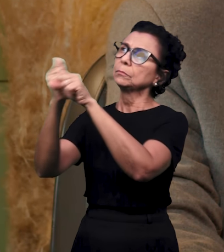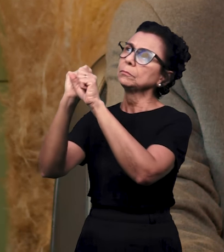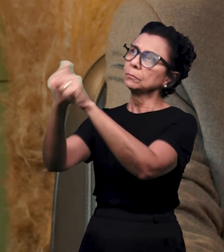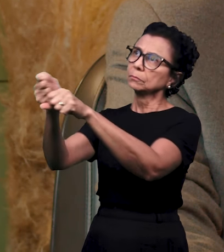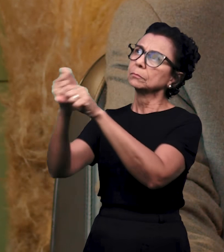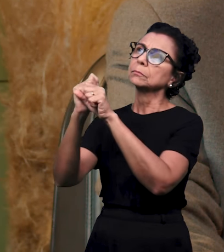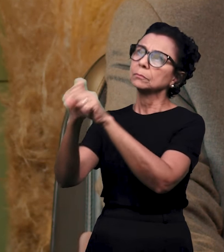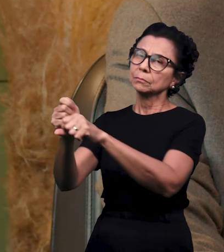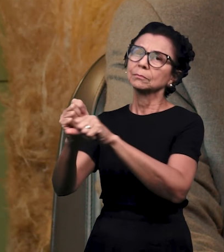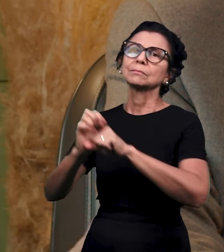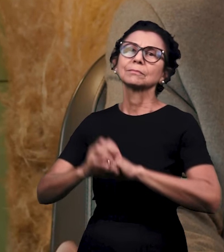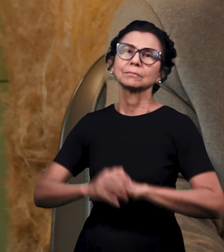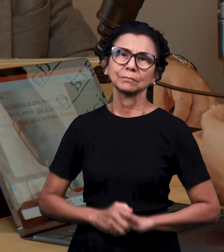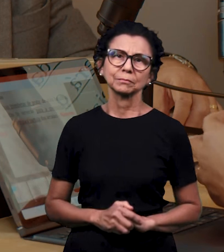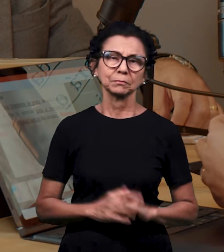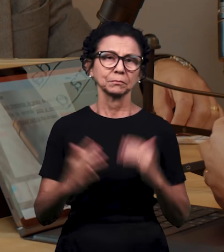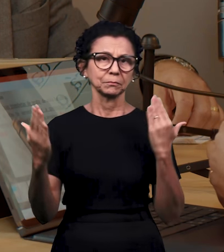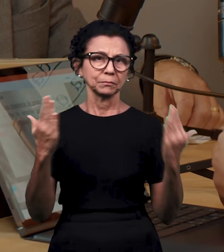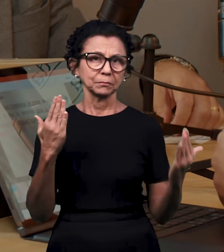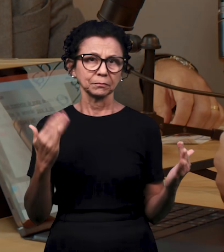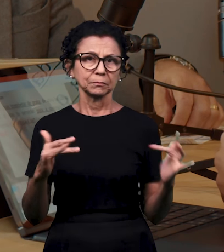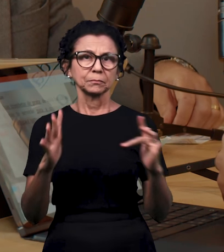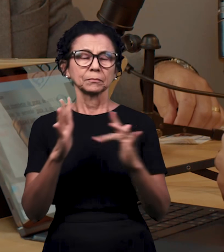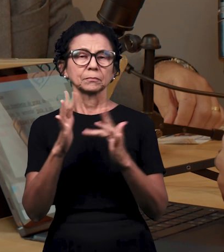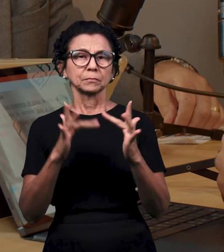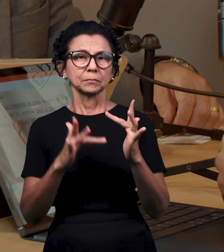como Jesus, ele foi tirado da